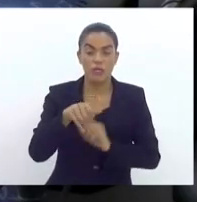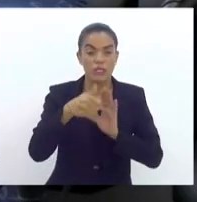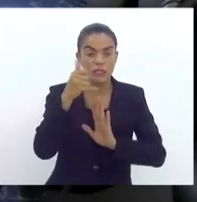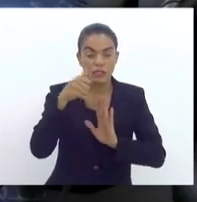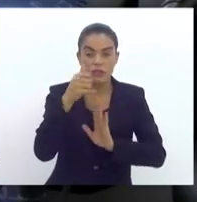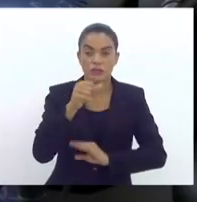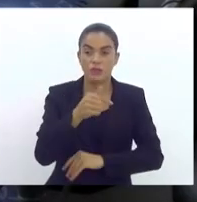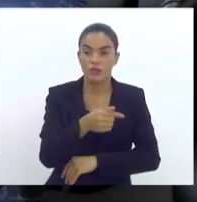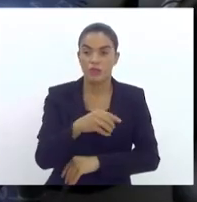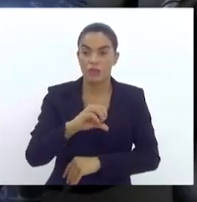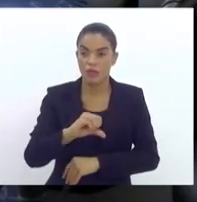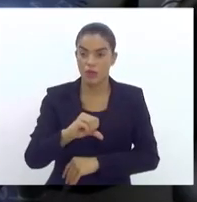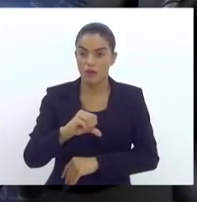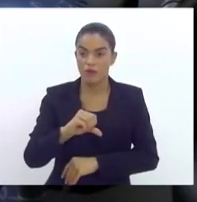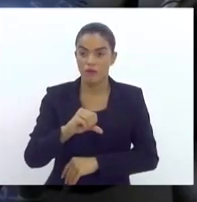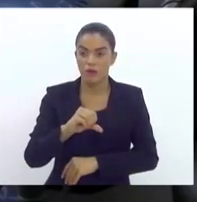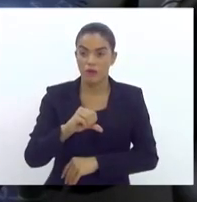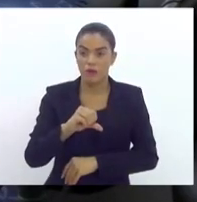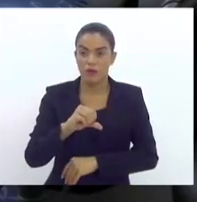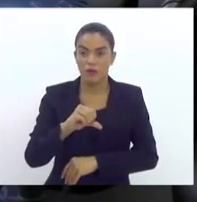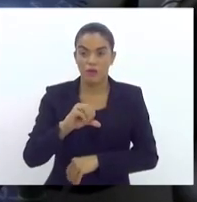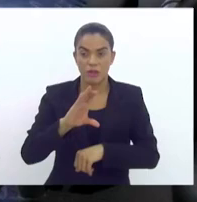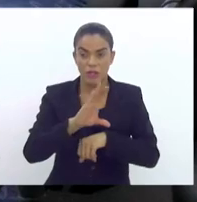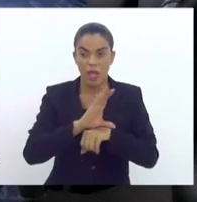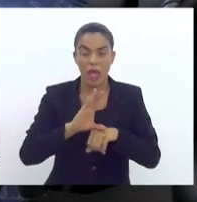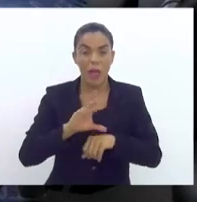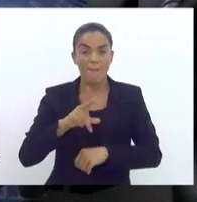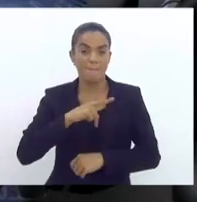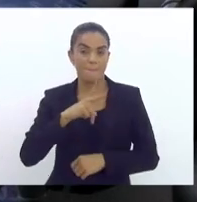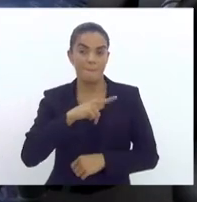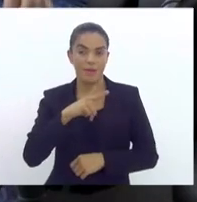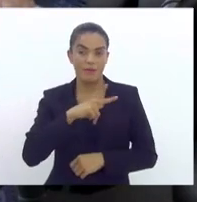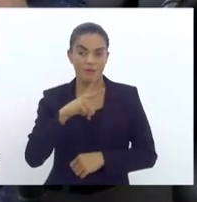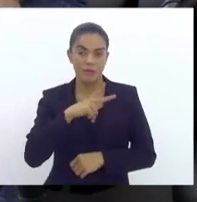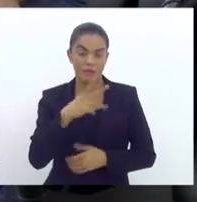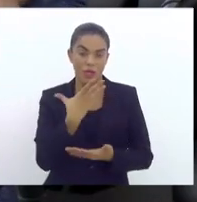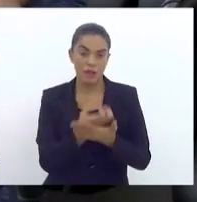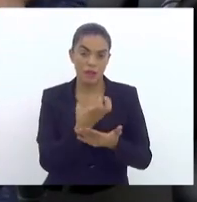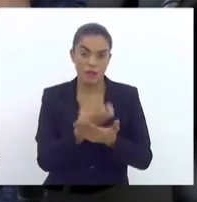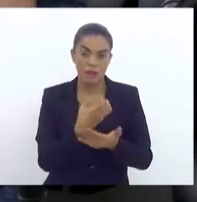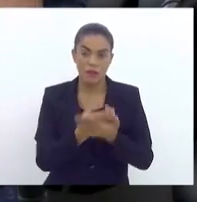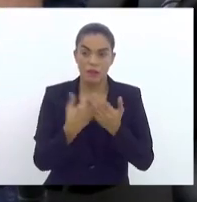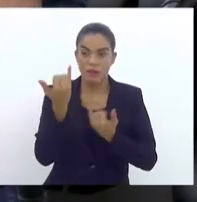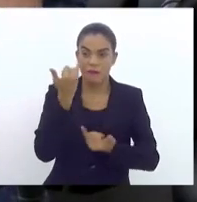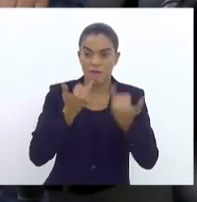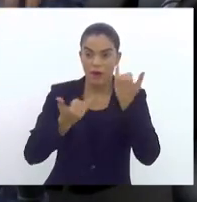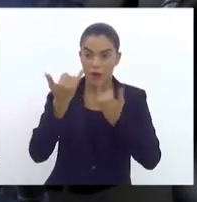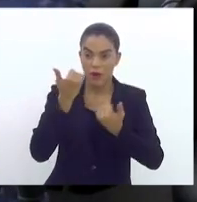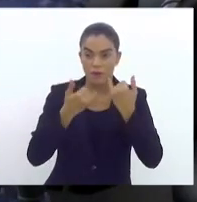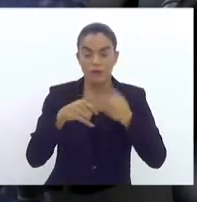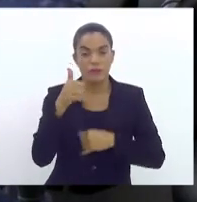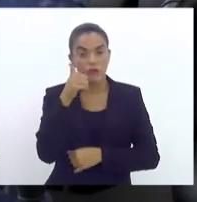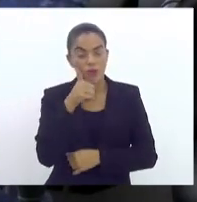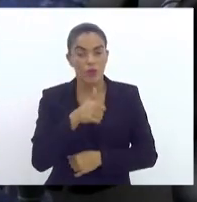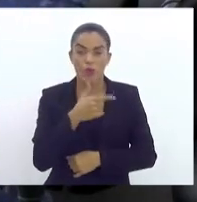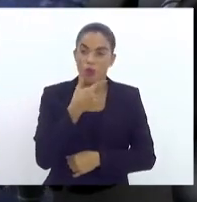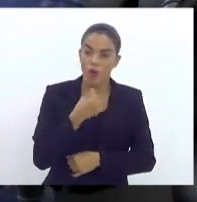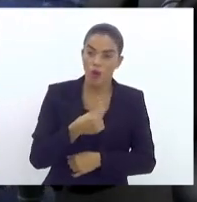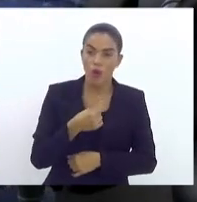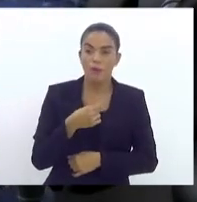mas o sigilo a privacidade dos dados pessoais e dos homens das mulheres